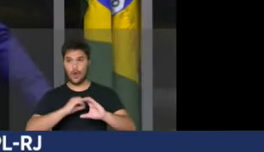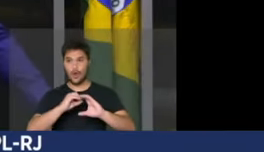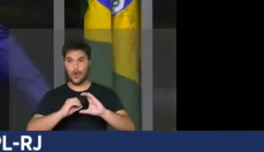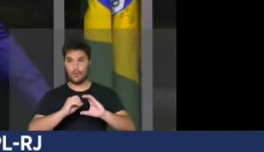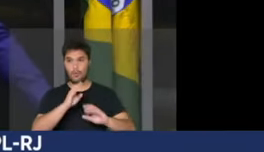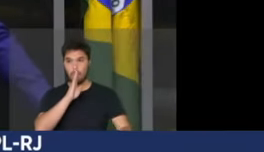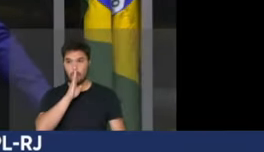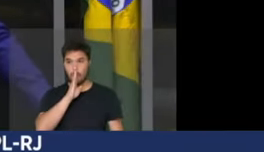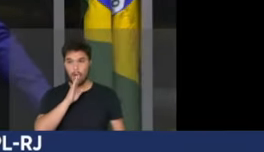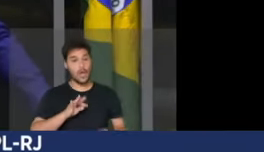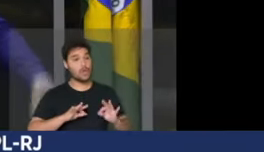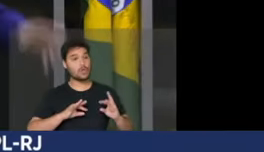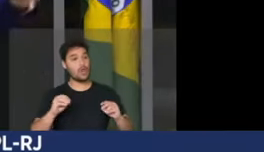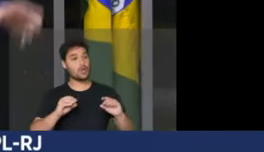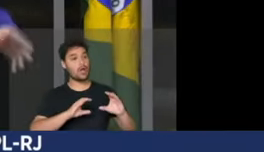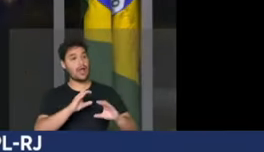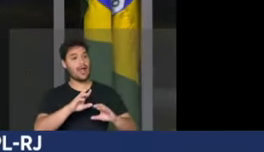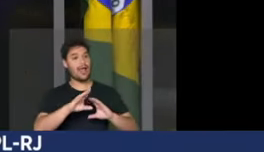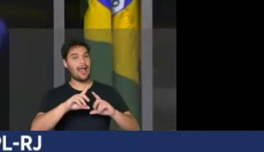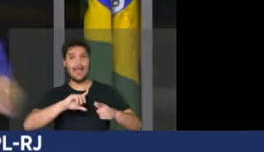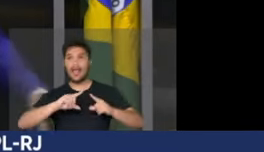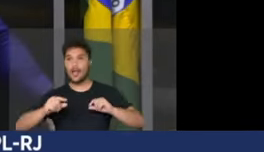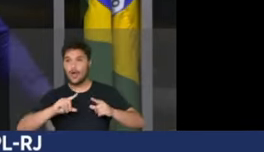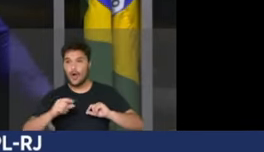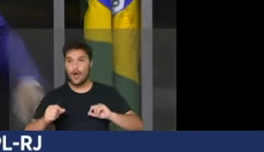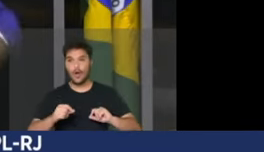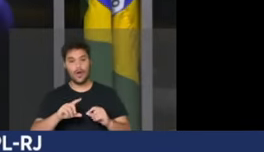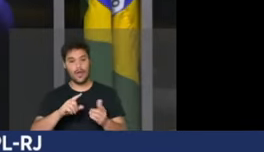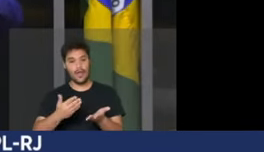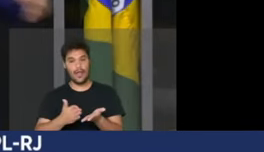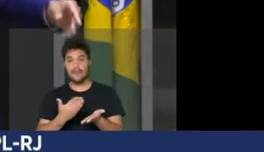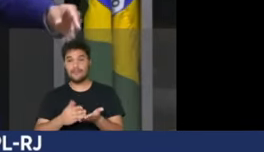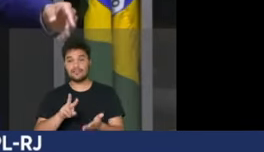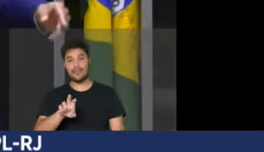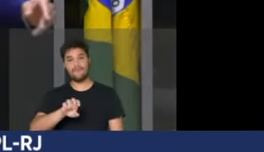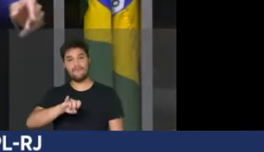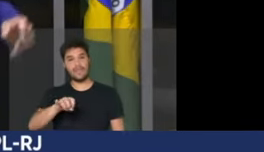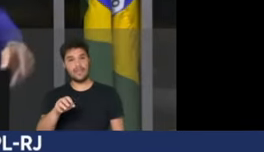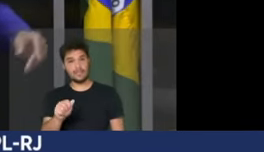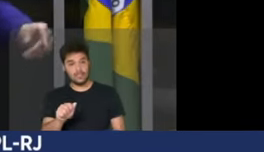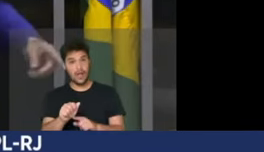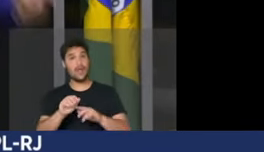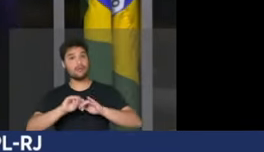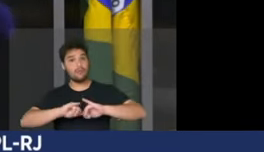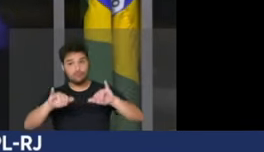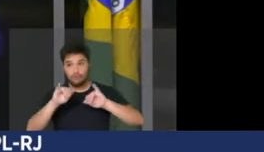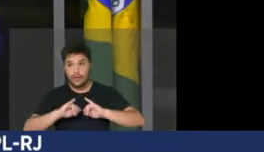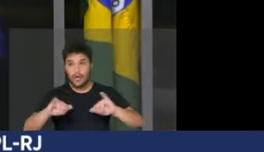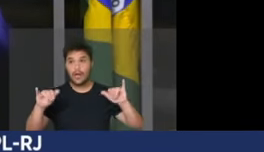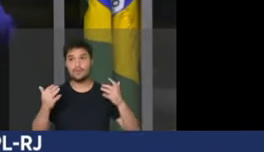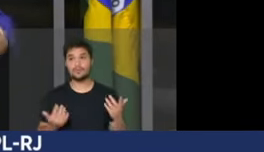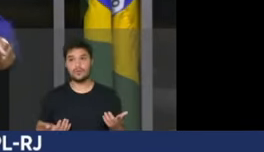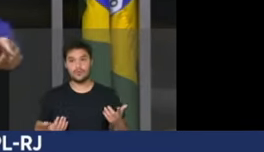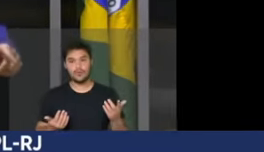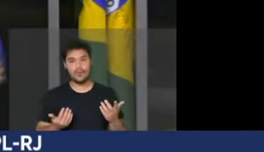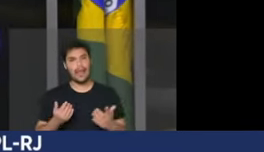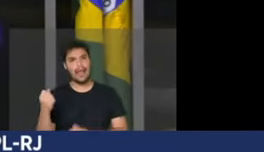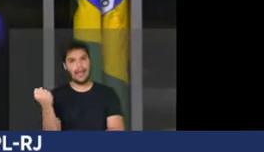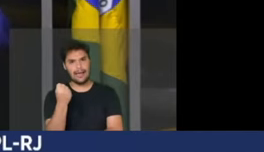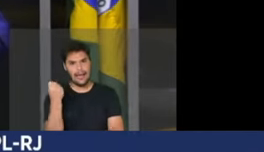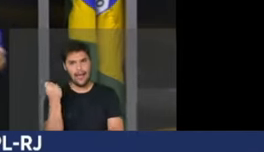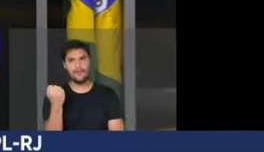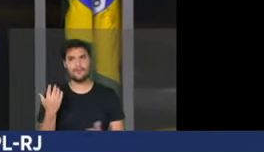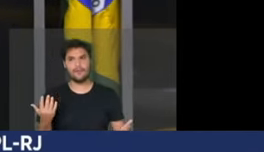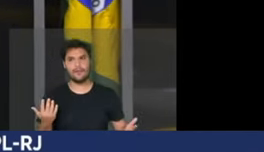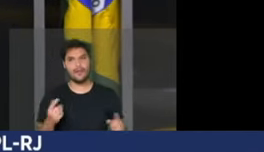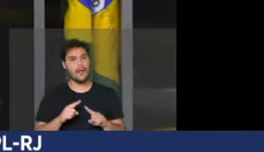de comunicação, a Record, a Veja, deputado Paulo Martins, estão divulgando tudo isso, mostrando a gravidade da coisa, mas a